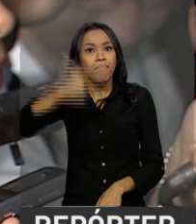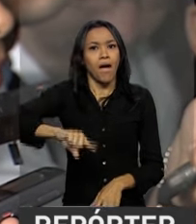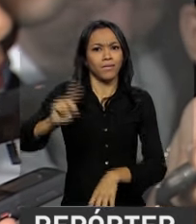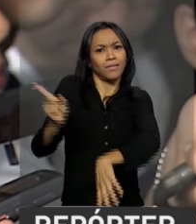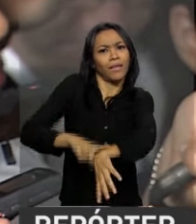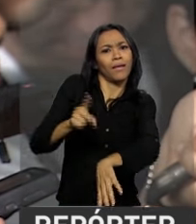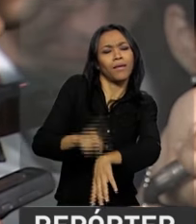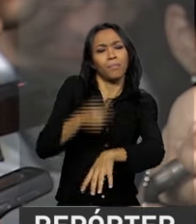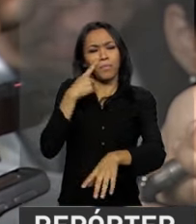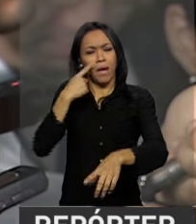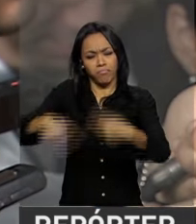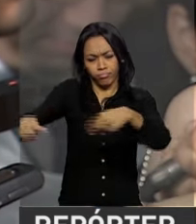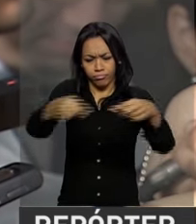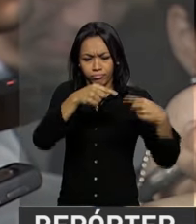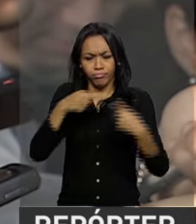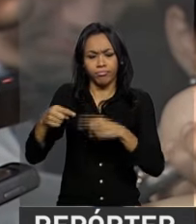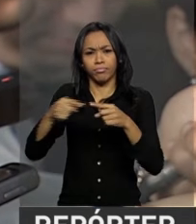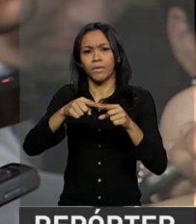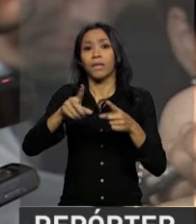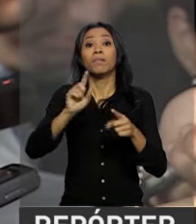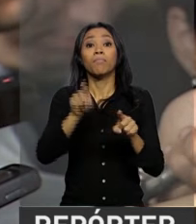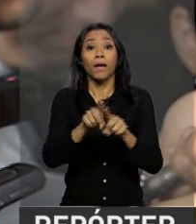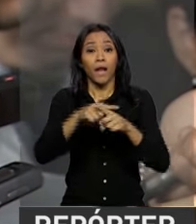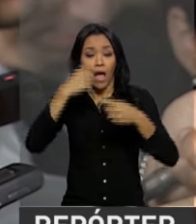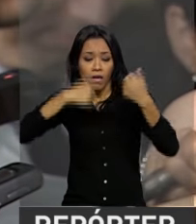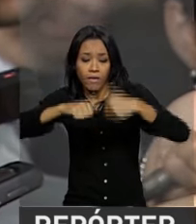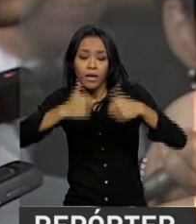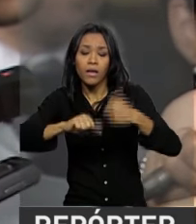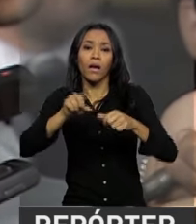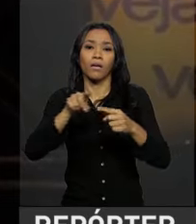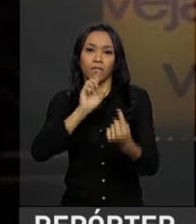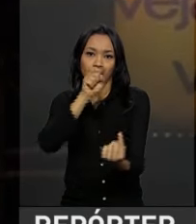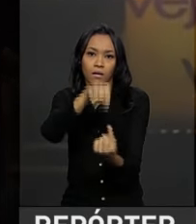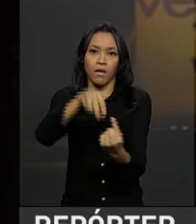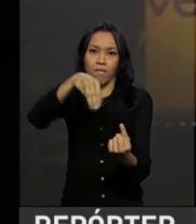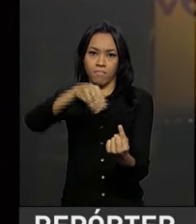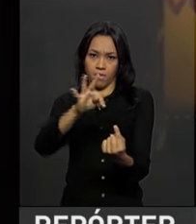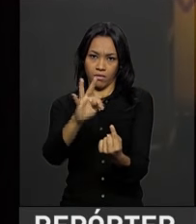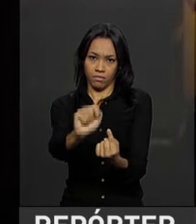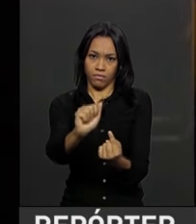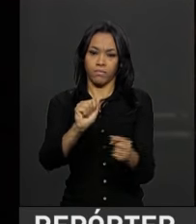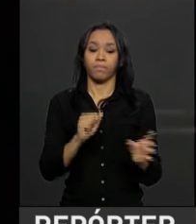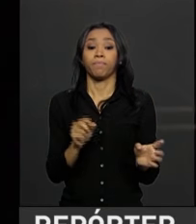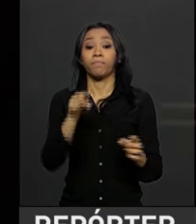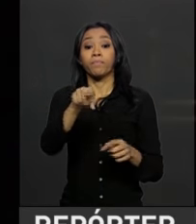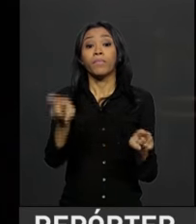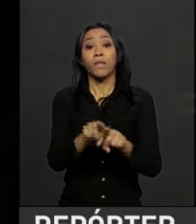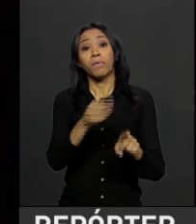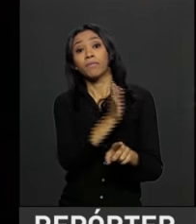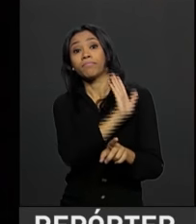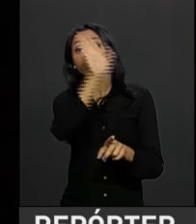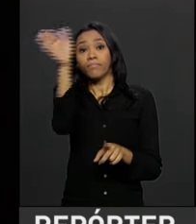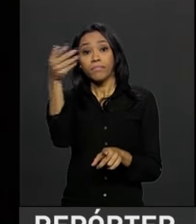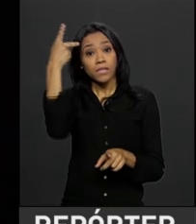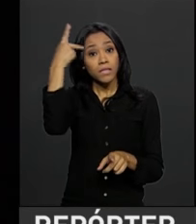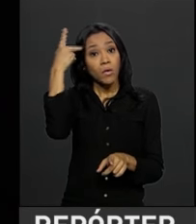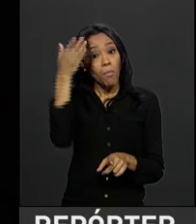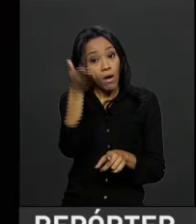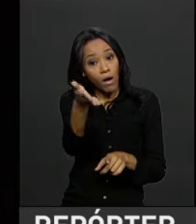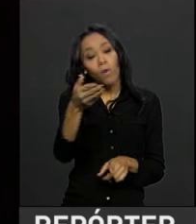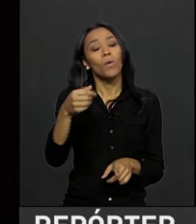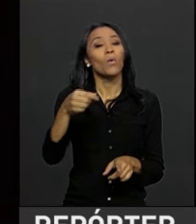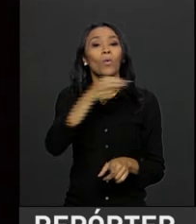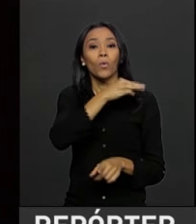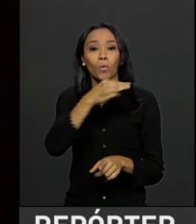dos vetos e, em seguida, a redução do superávit, a meta fiscal. Em São Paulo, o ministro da Fazenda, Henrique Meirelles, disse